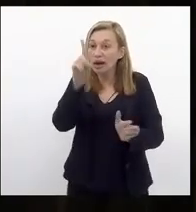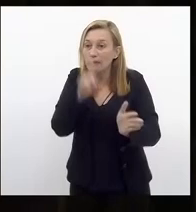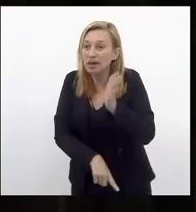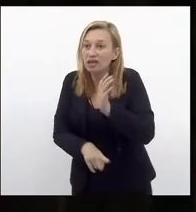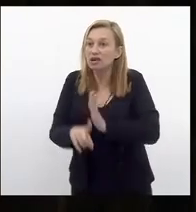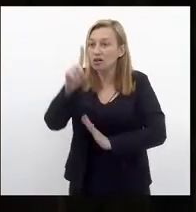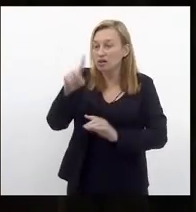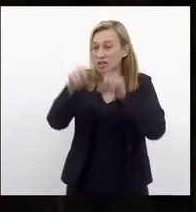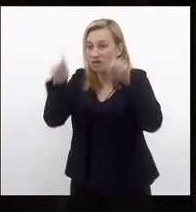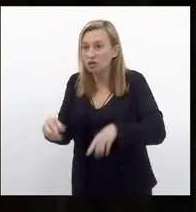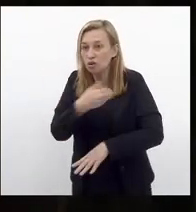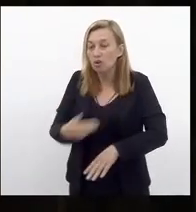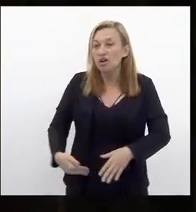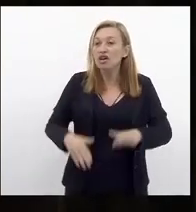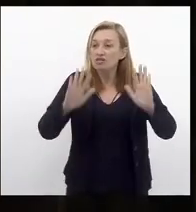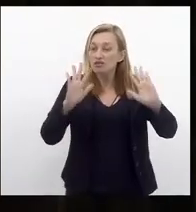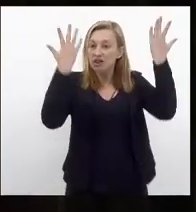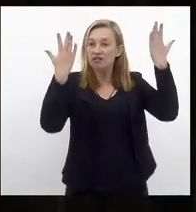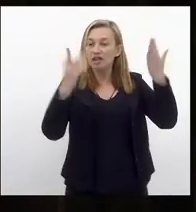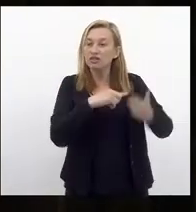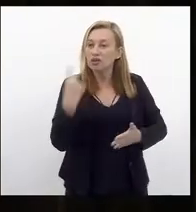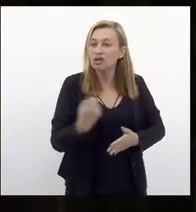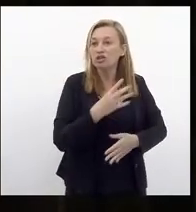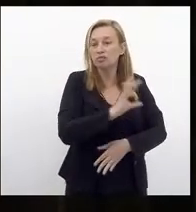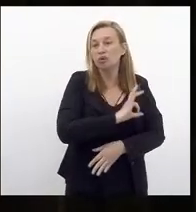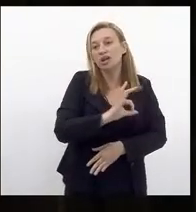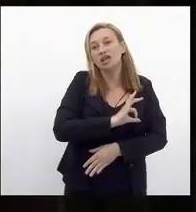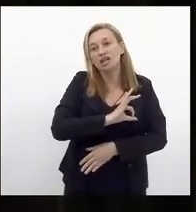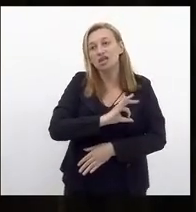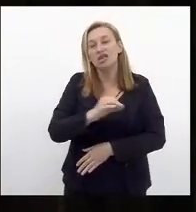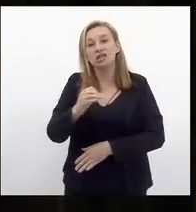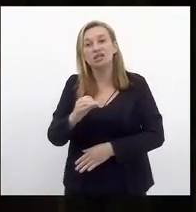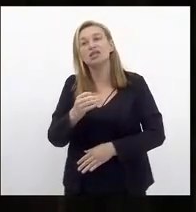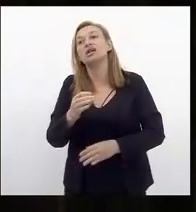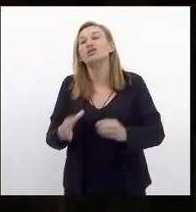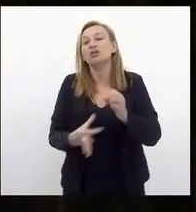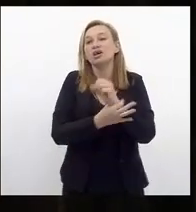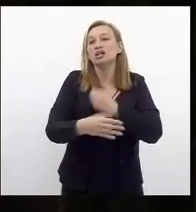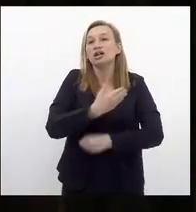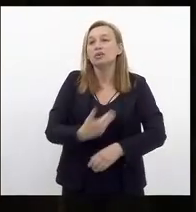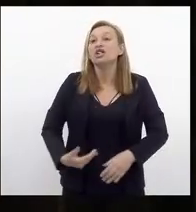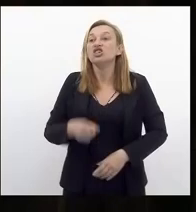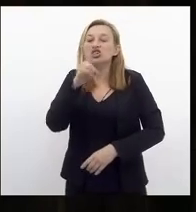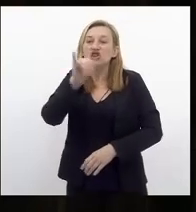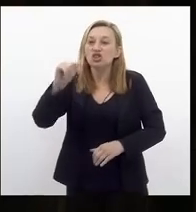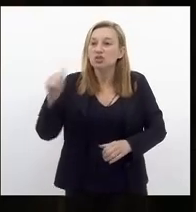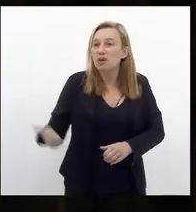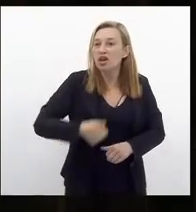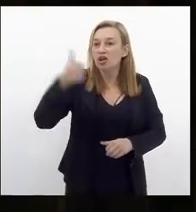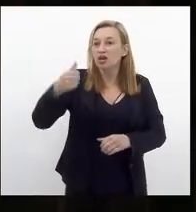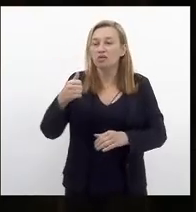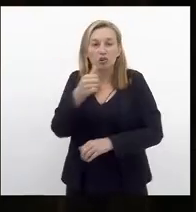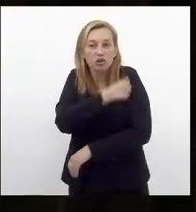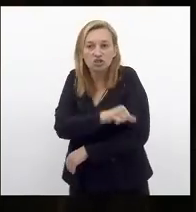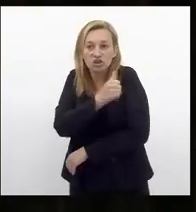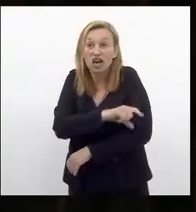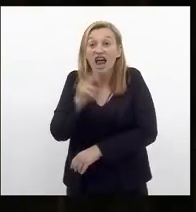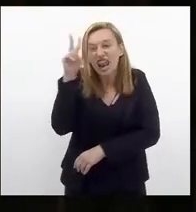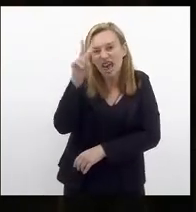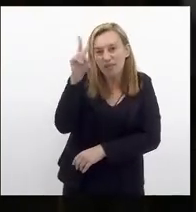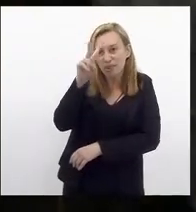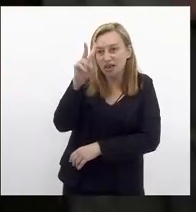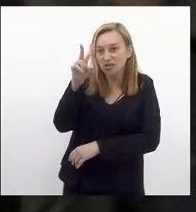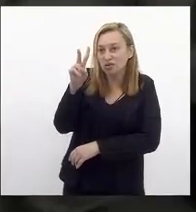viva as nossas polícias EA Segurança Pública de dias melhores para o Rio de Janeiro levando que